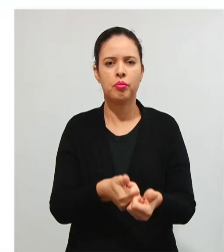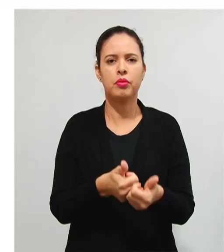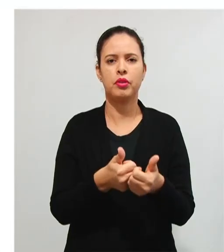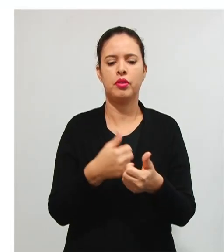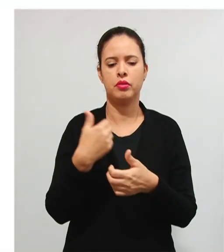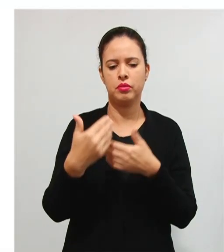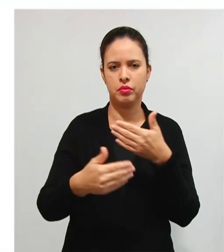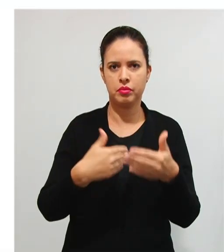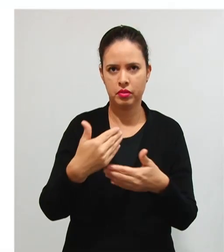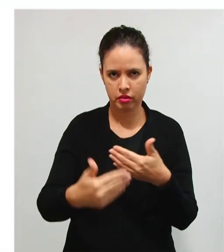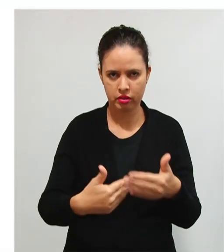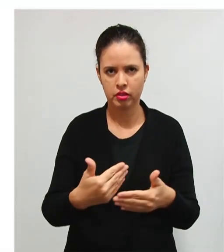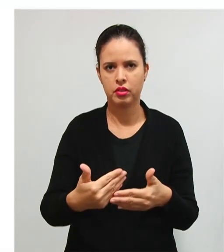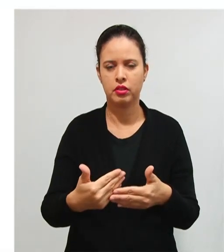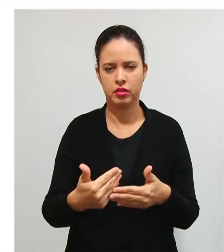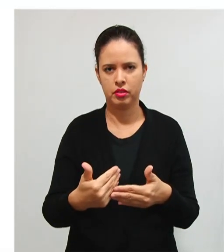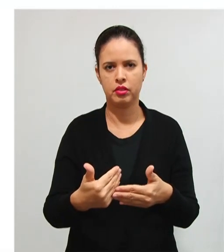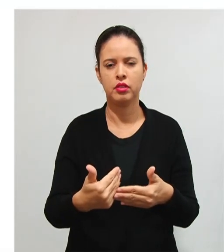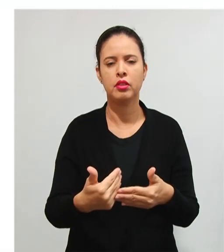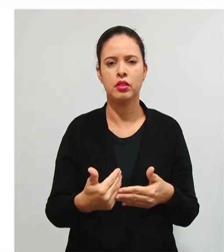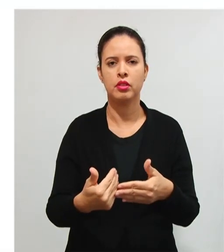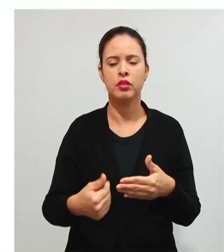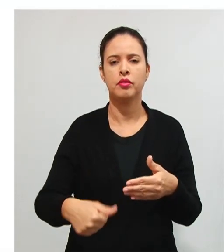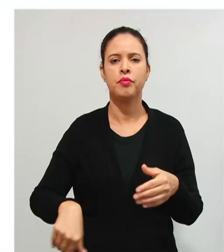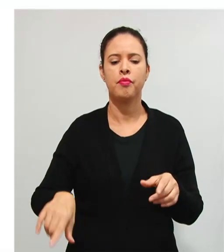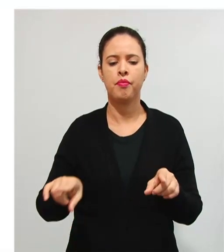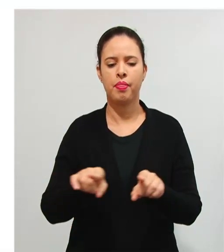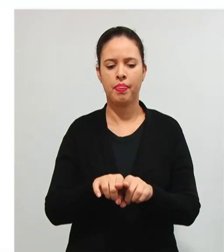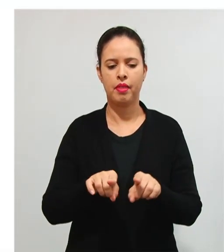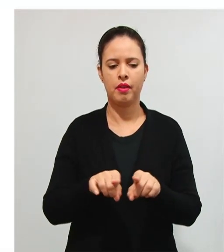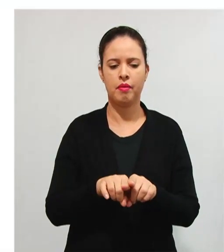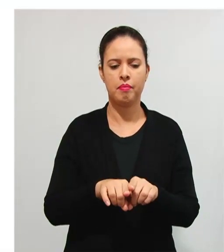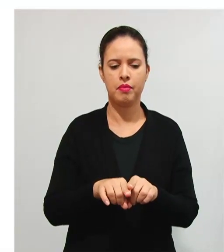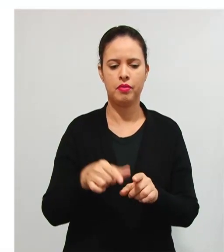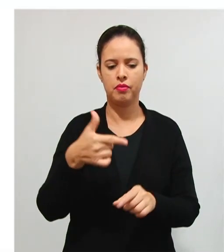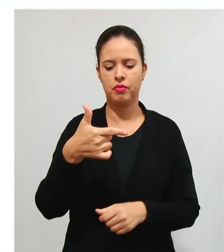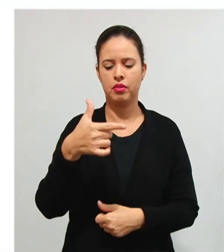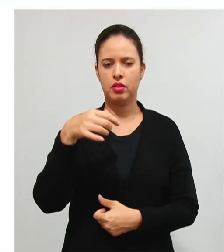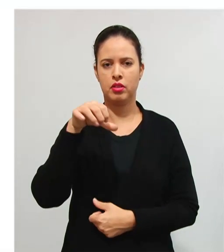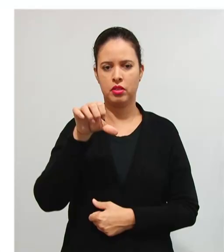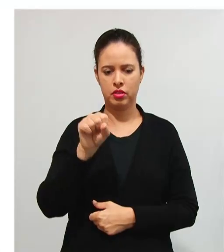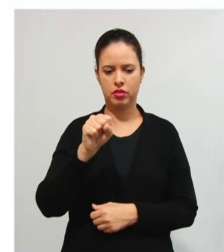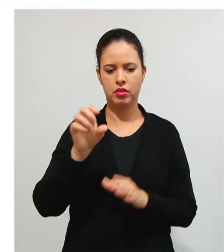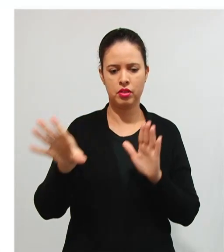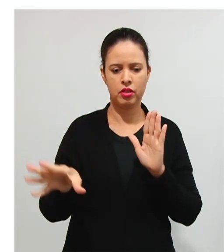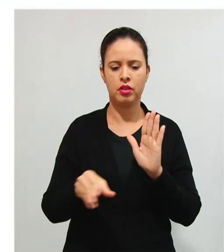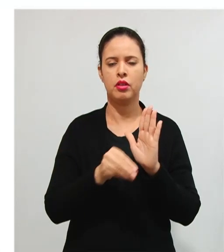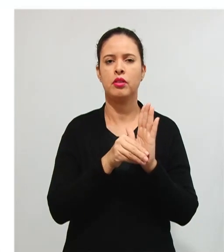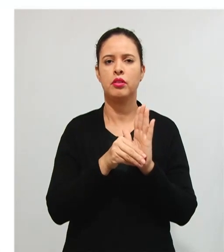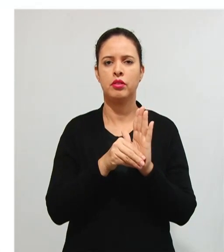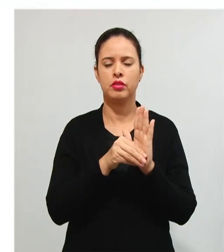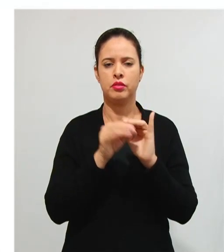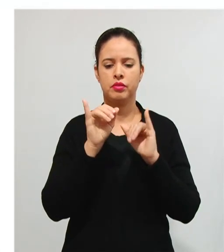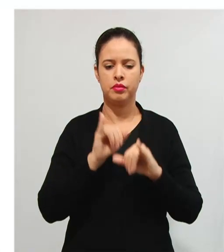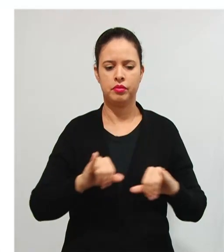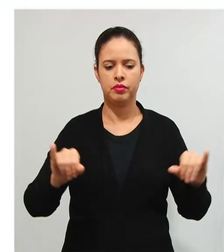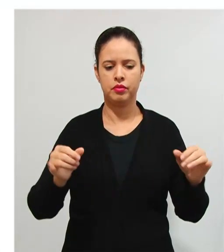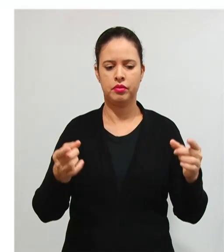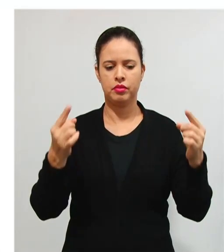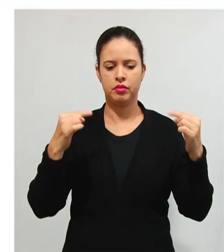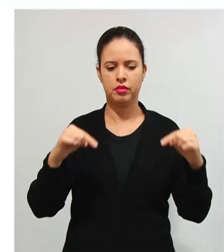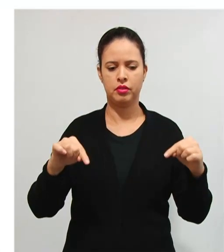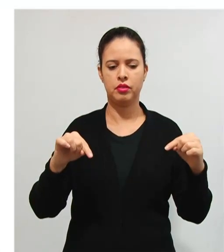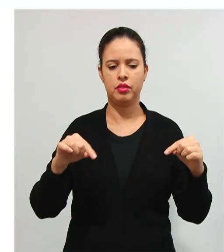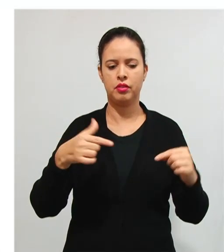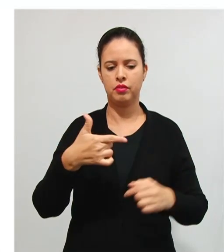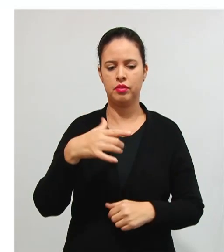de evolução de um determinado projeto. O Feedly, que é um agregador de notícias. O Padlet, e aí